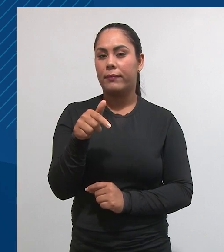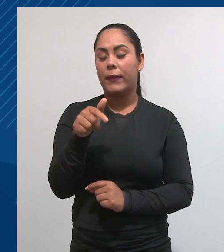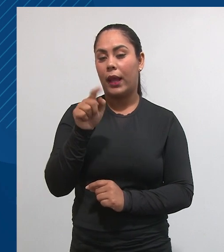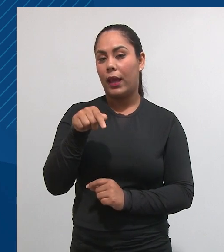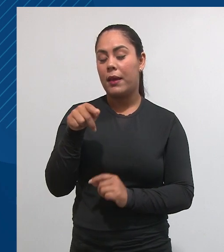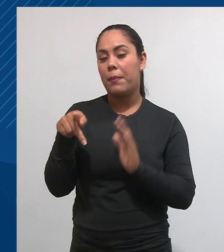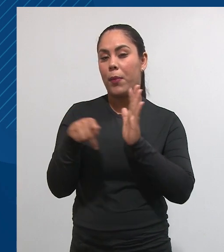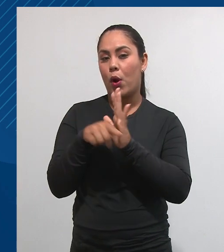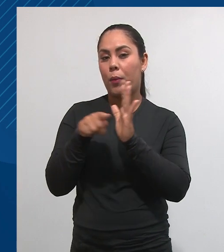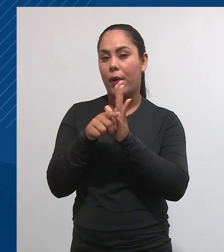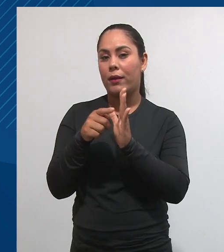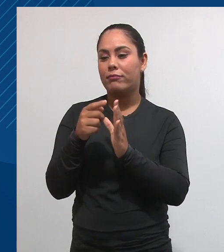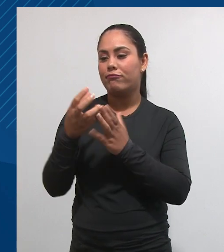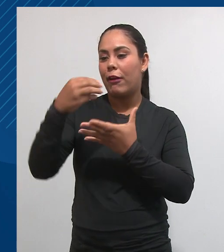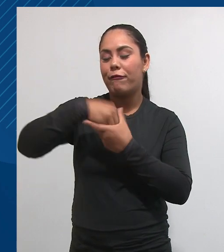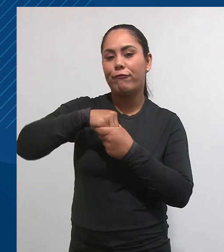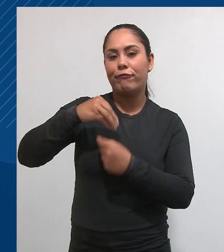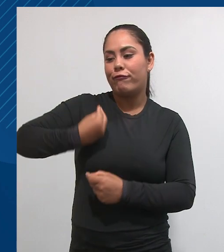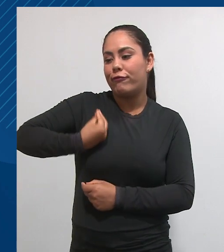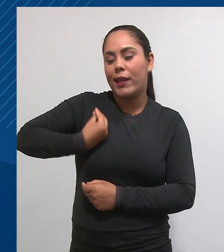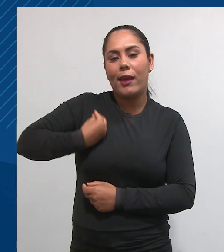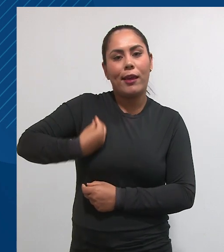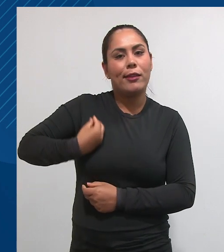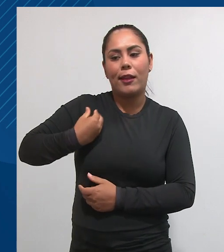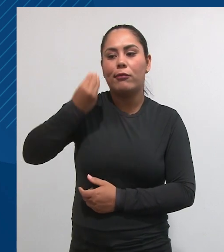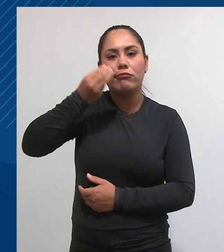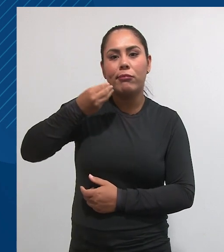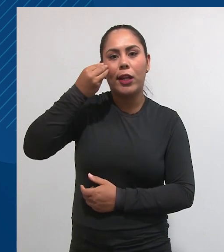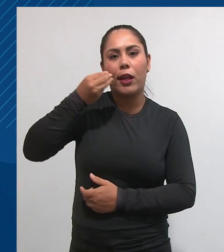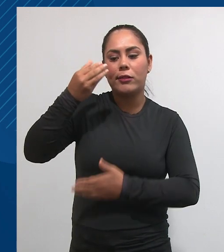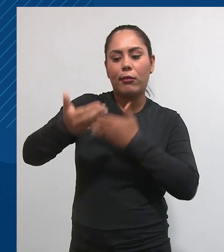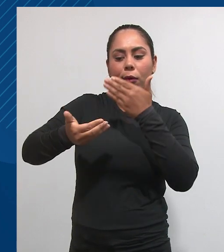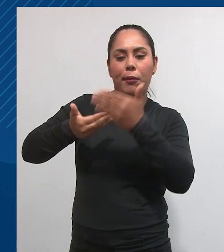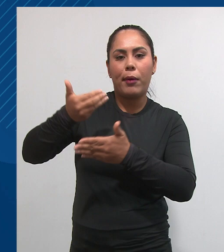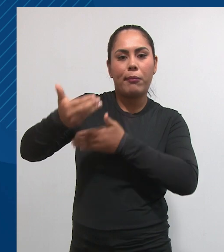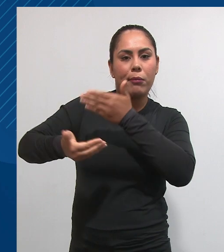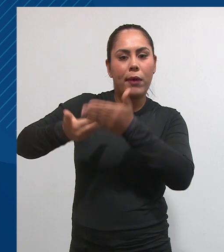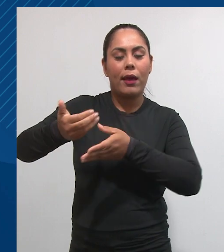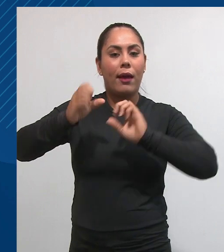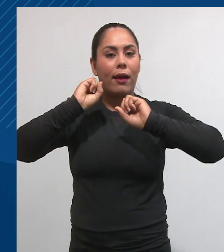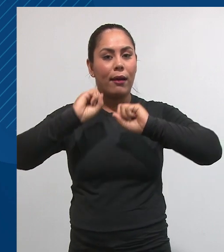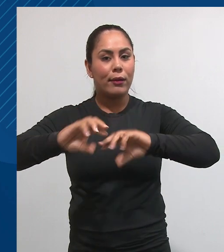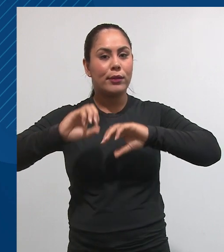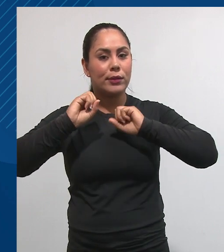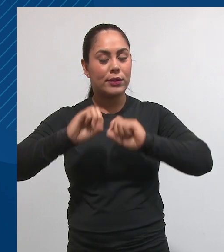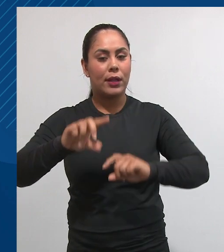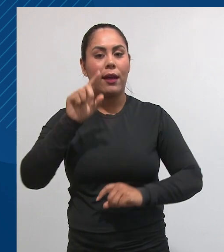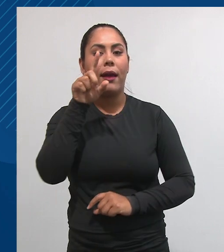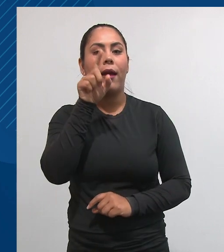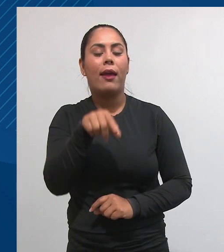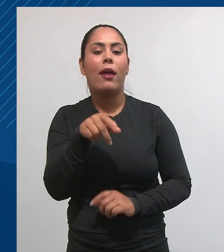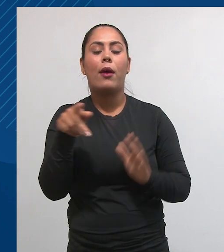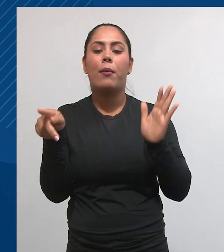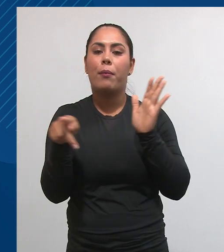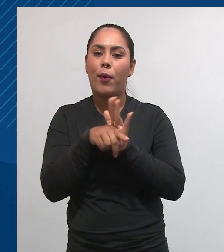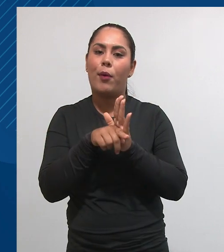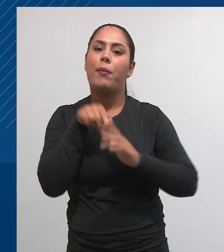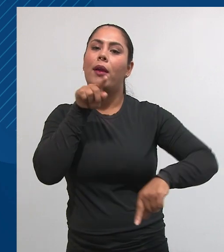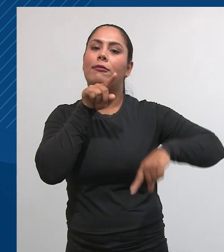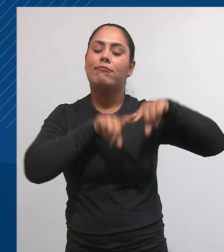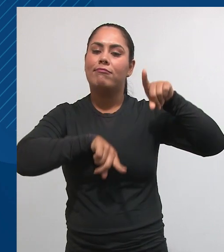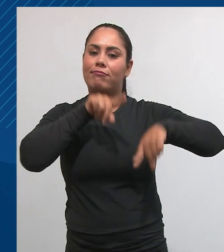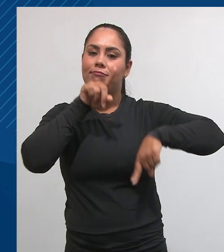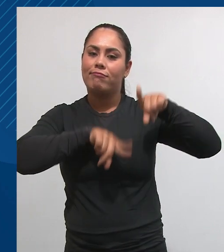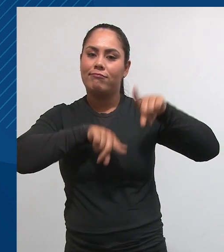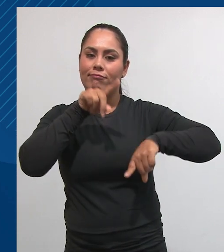é aquilo que faz parte da nossa vida, o que a gente vivencia. E a educação já é o